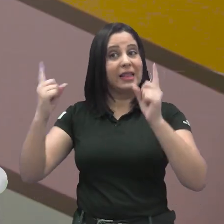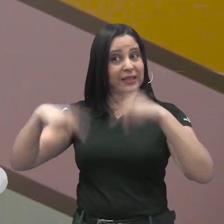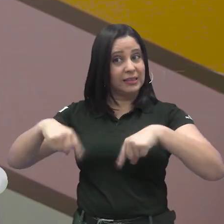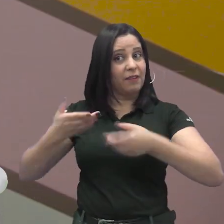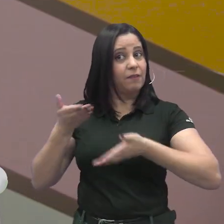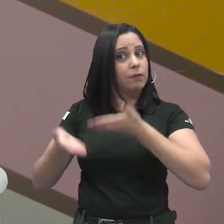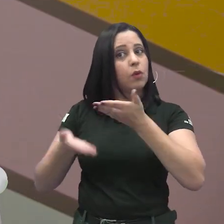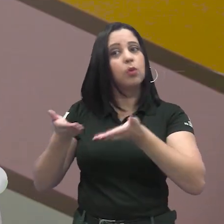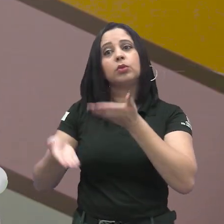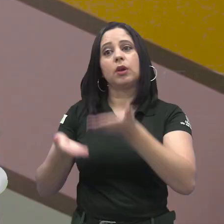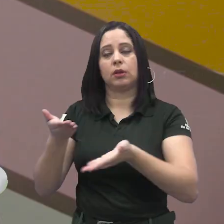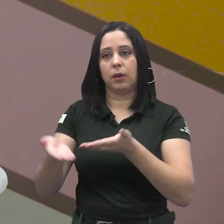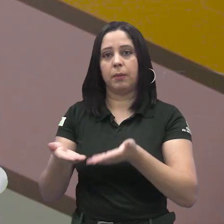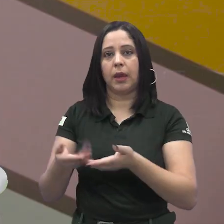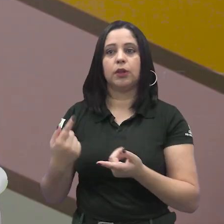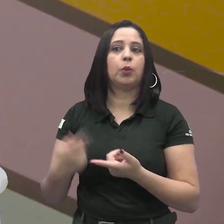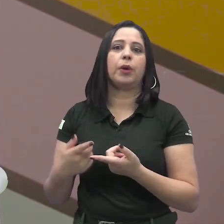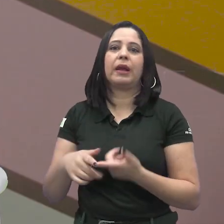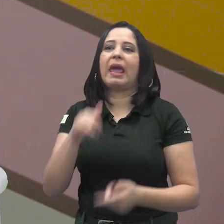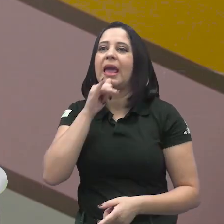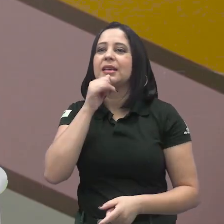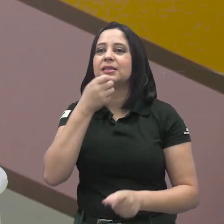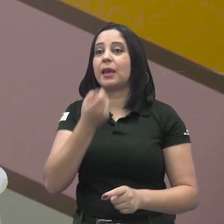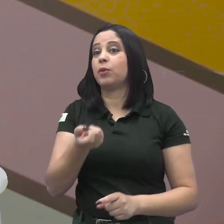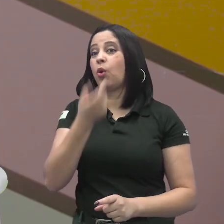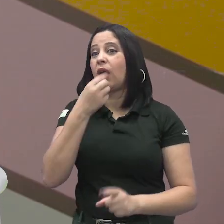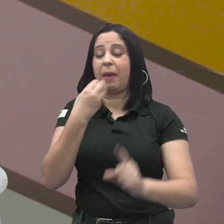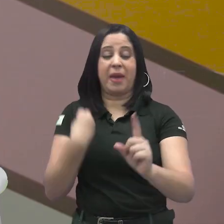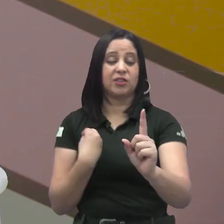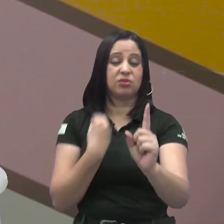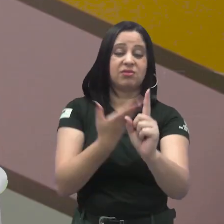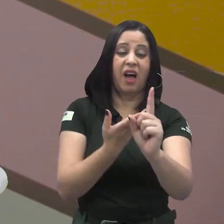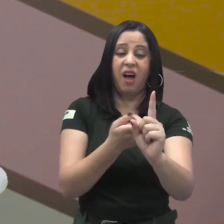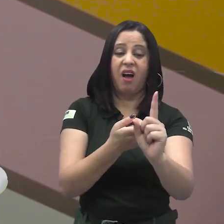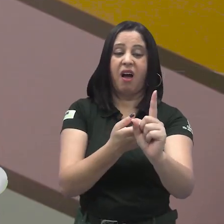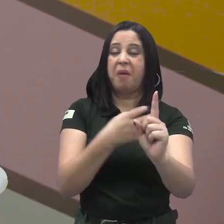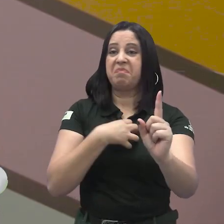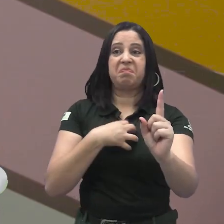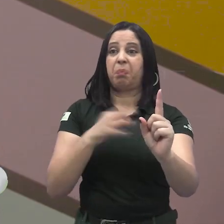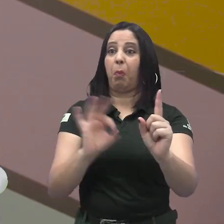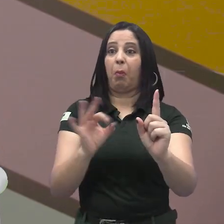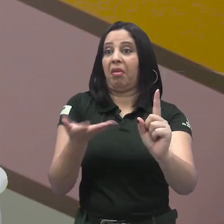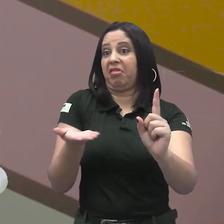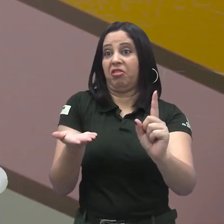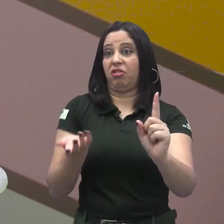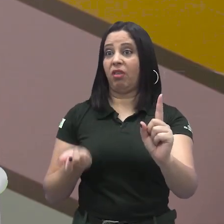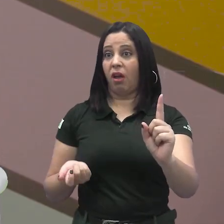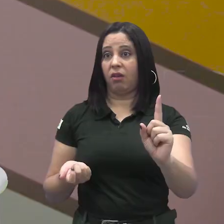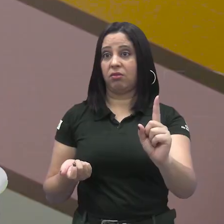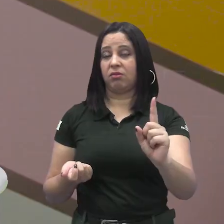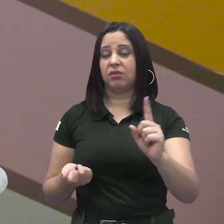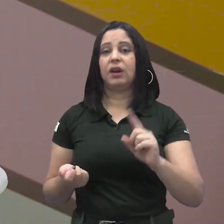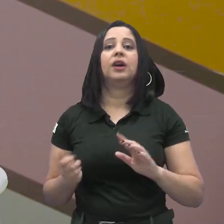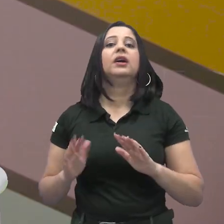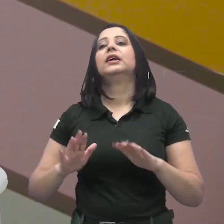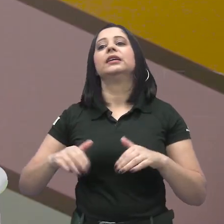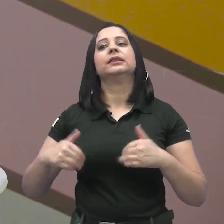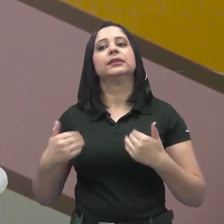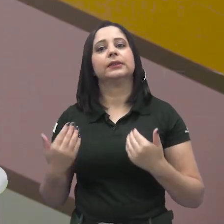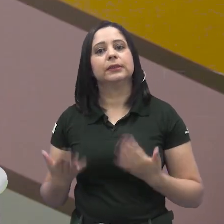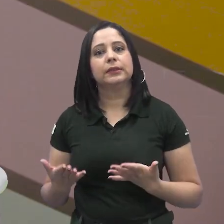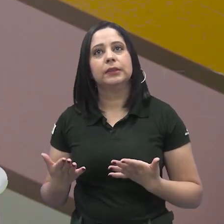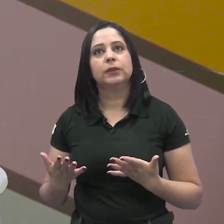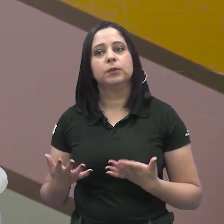próprio tratamento, porque você propõe um remédio que às vezes dá efeito colateral e a pessoa não sente nada. Então, o que a